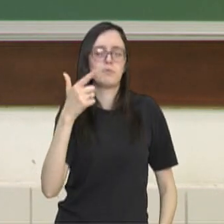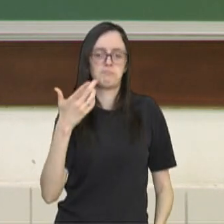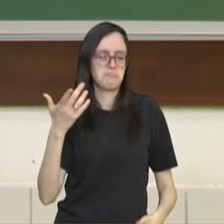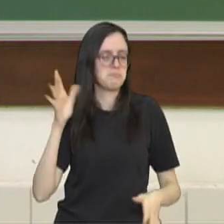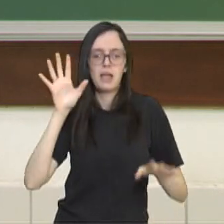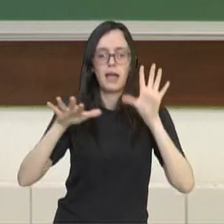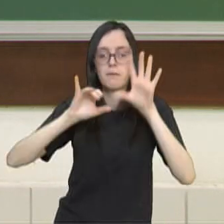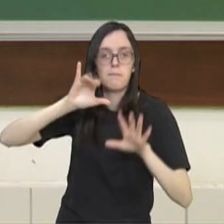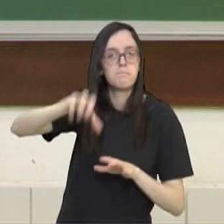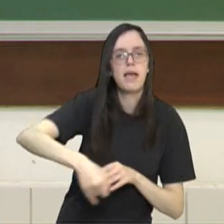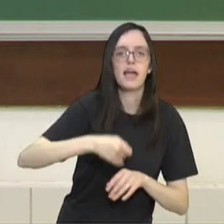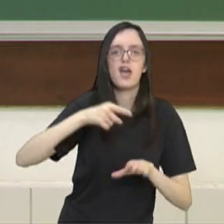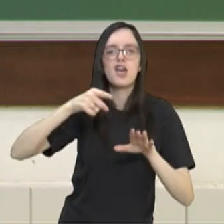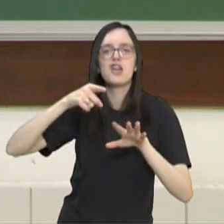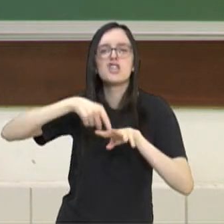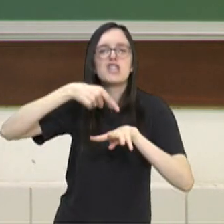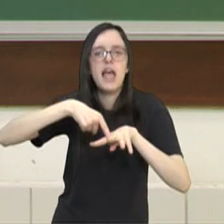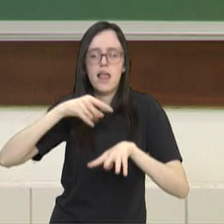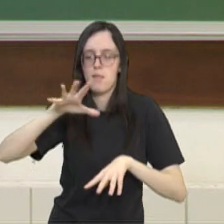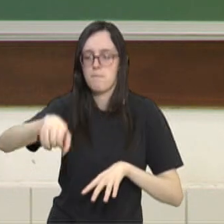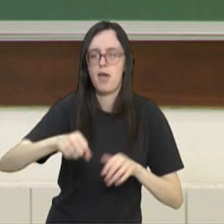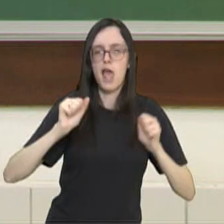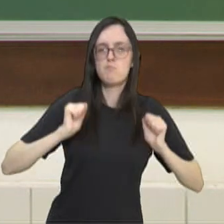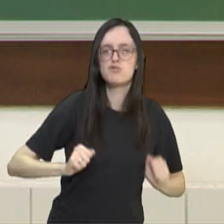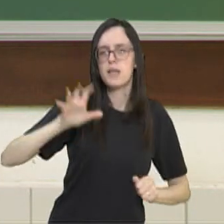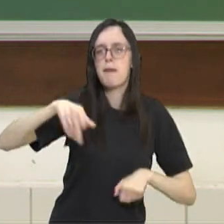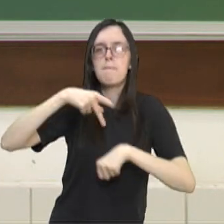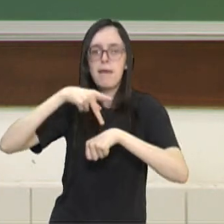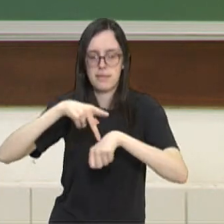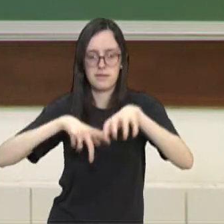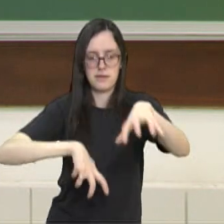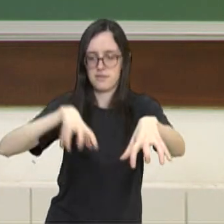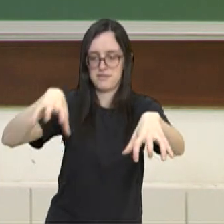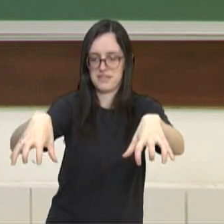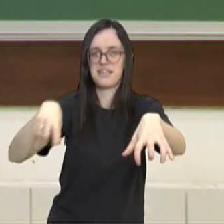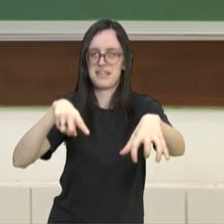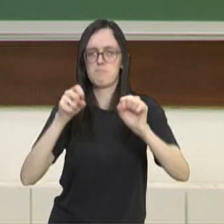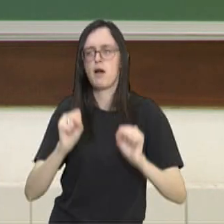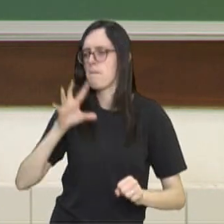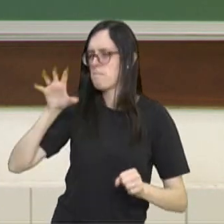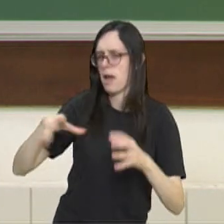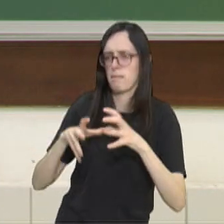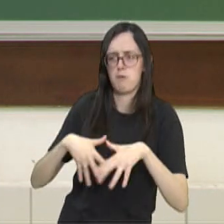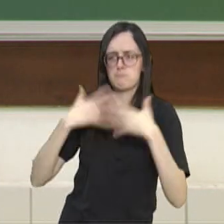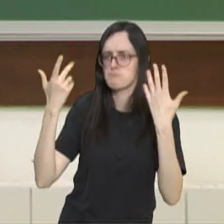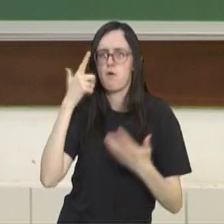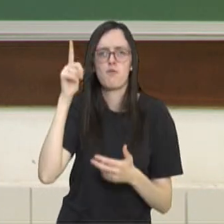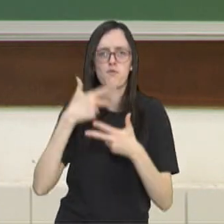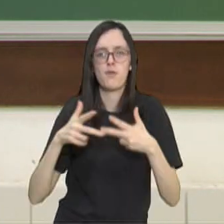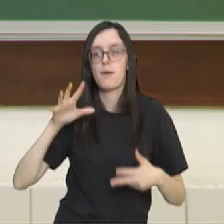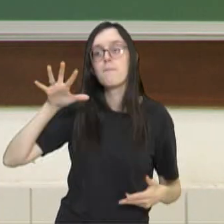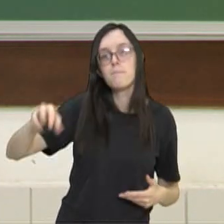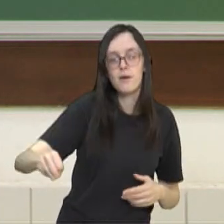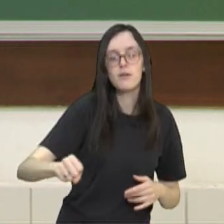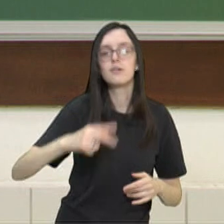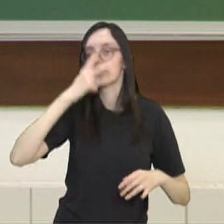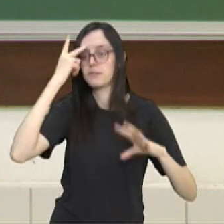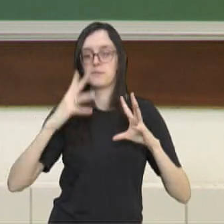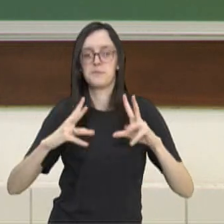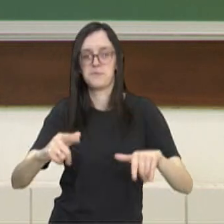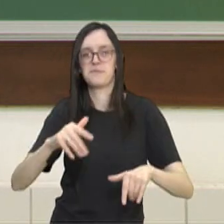o famoso futsal, que é praticamente o número 1 na preferência de todos os alunos de todas as escolas, sendo meninos